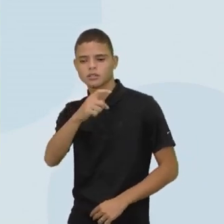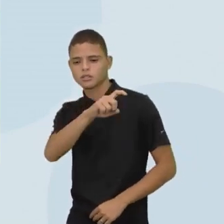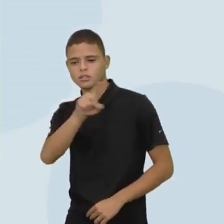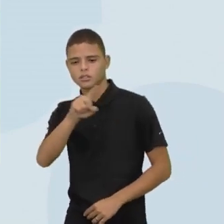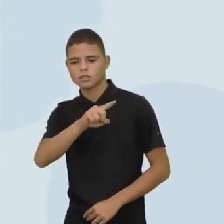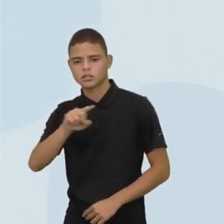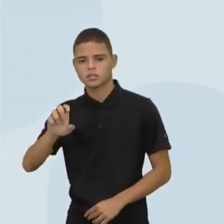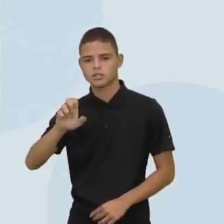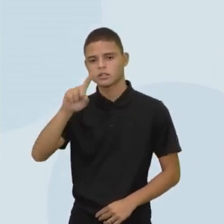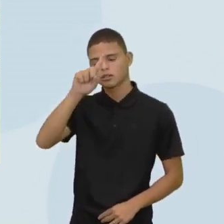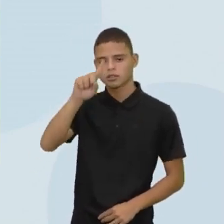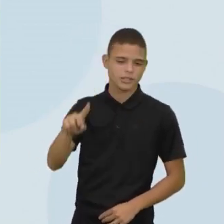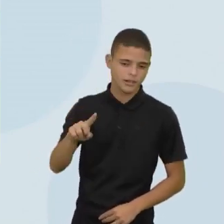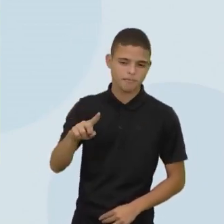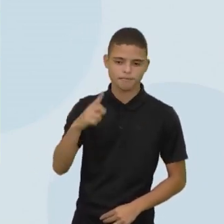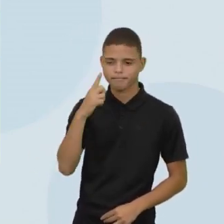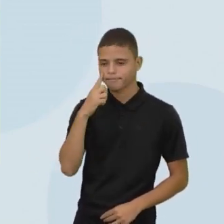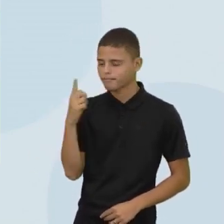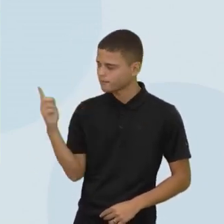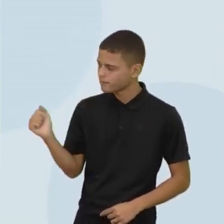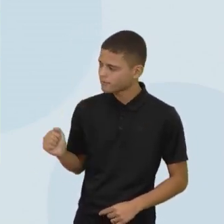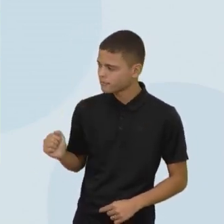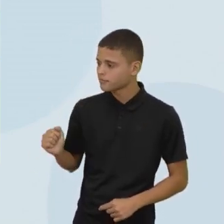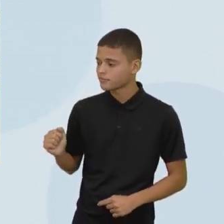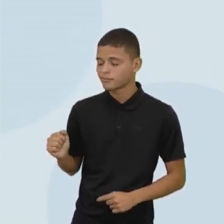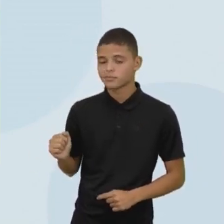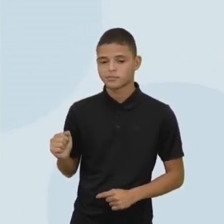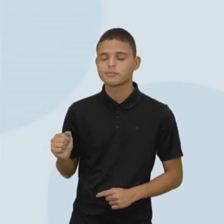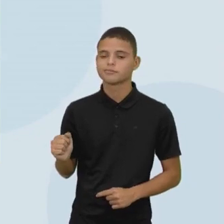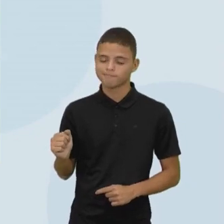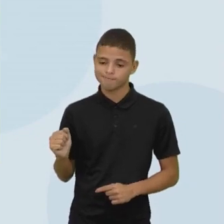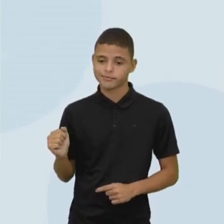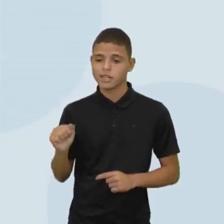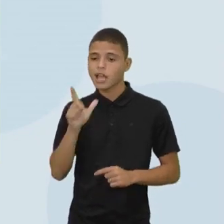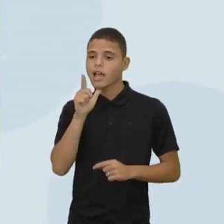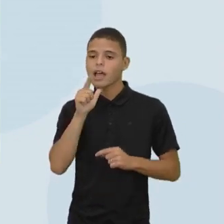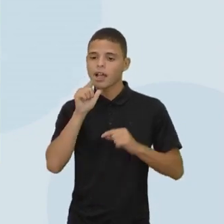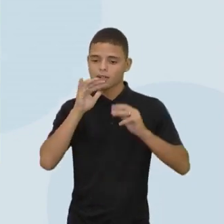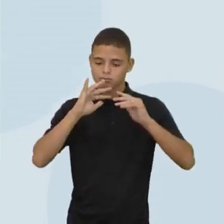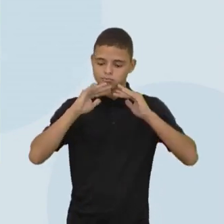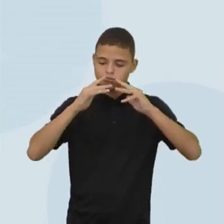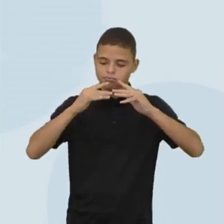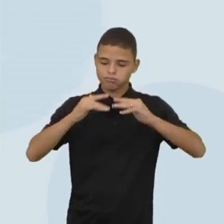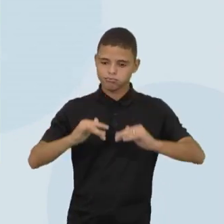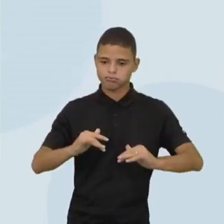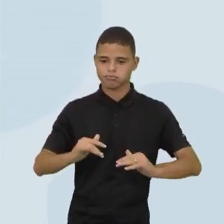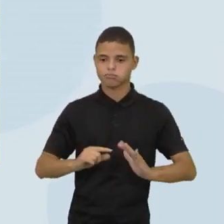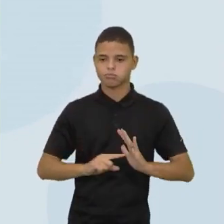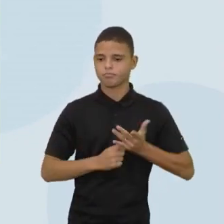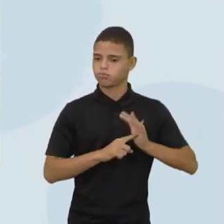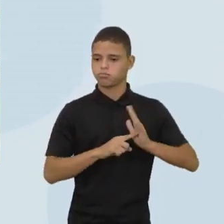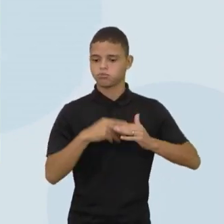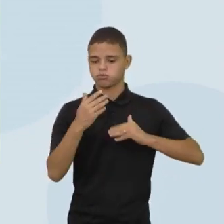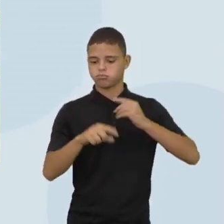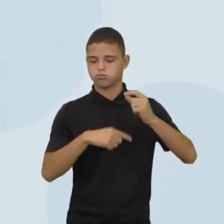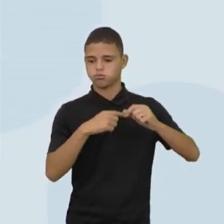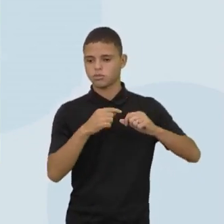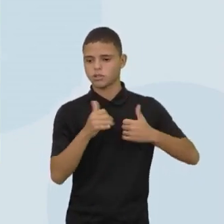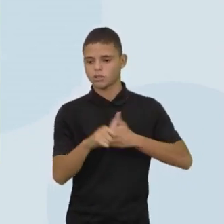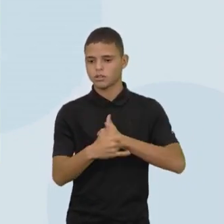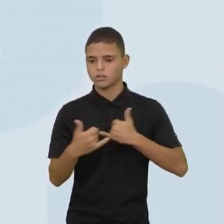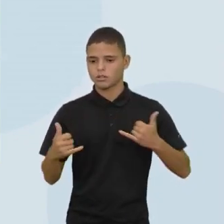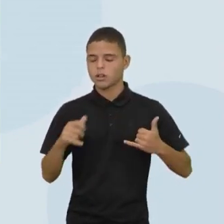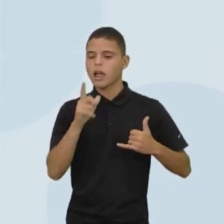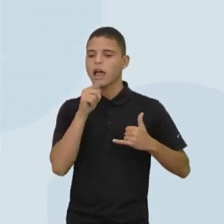mundo, né, de capacidade instalada, que é a usina de Três Gargantas na China. Né? O rio Yangtze também é conhecido como